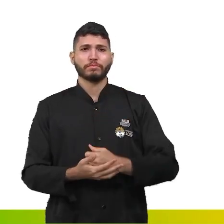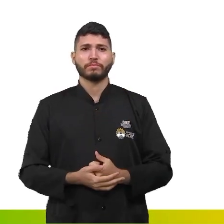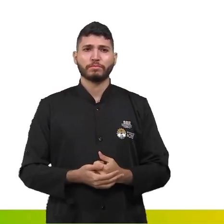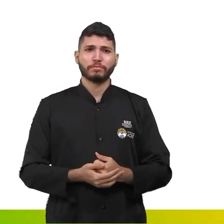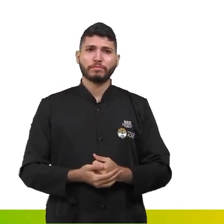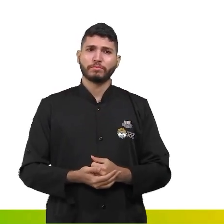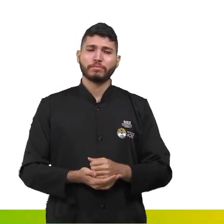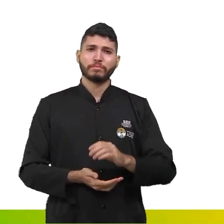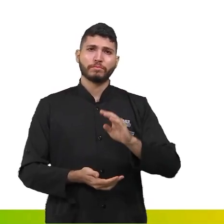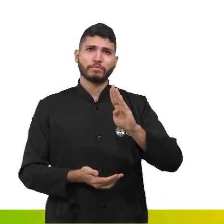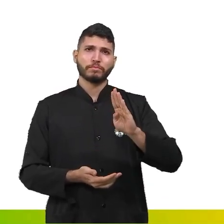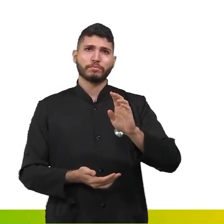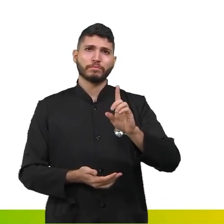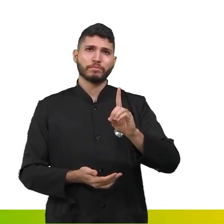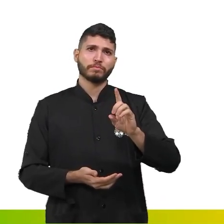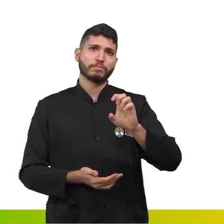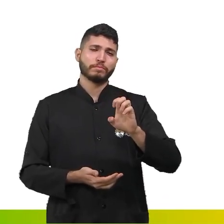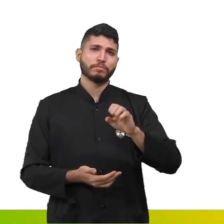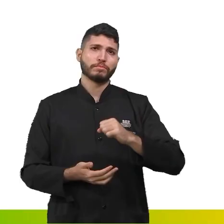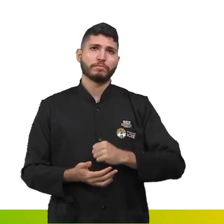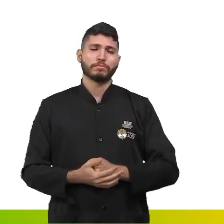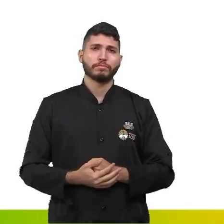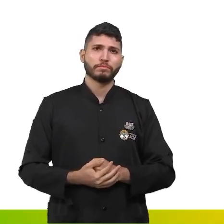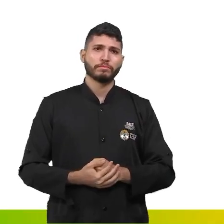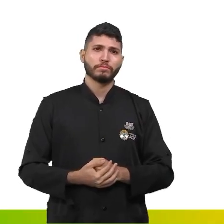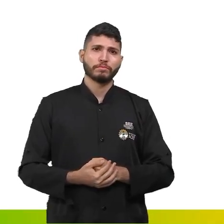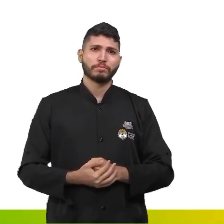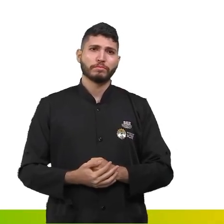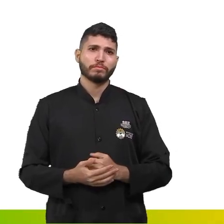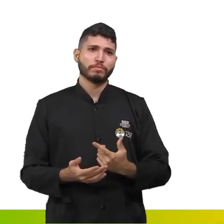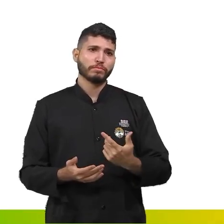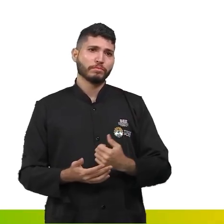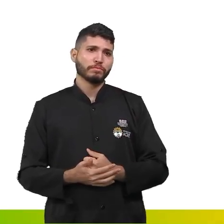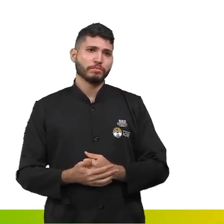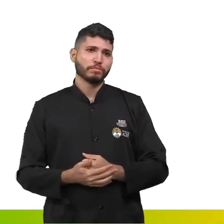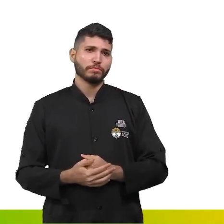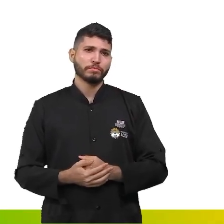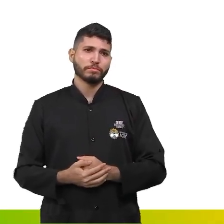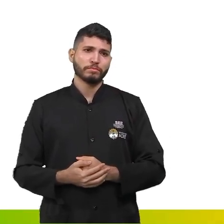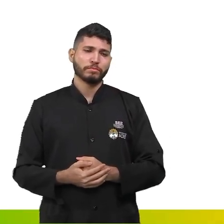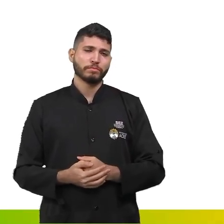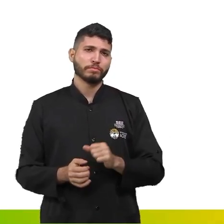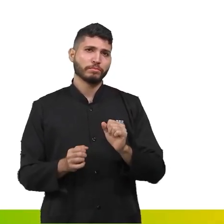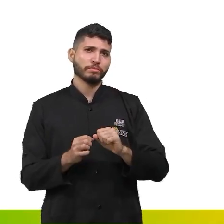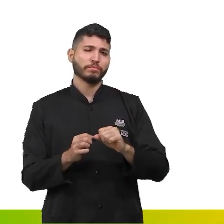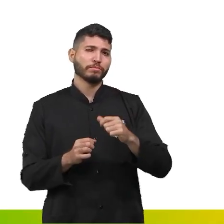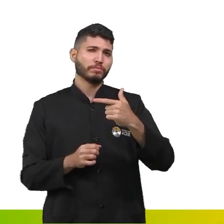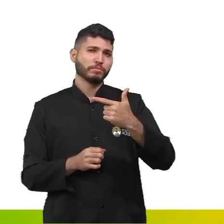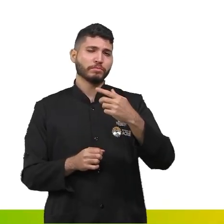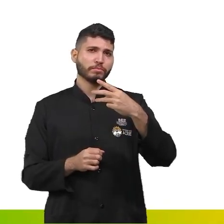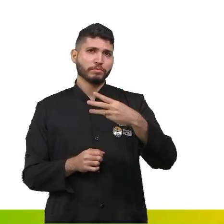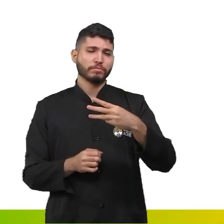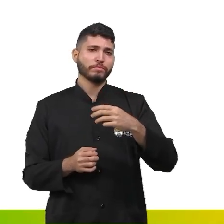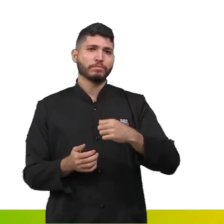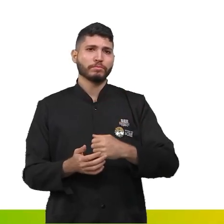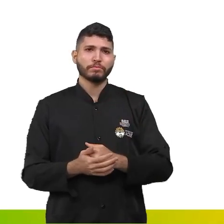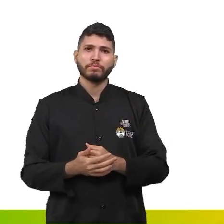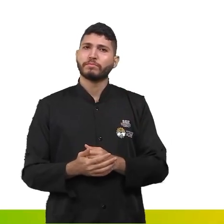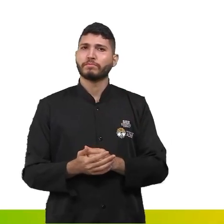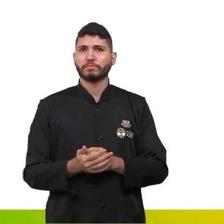B, D e E. Eu ia fazer 1 e 3, mas nem tem nas alternativas. Vamos fazer 2 e 3 logo? Vou apagar aqui